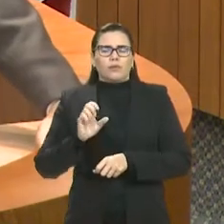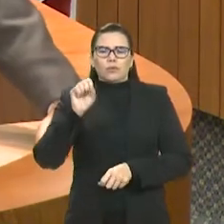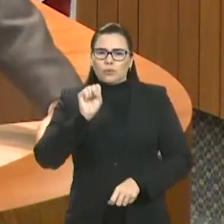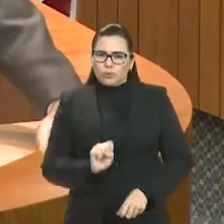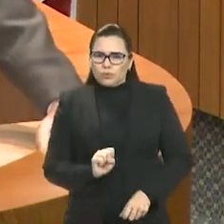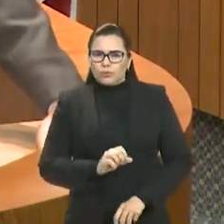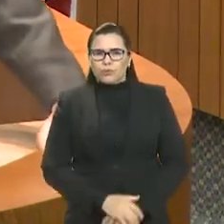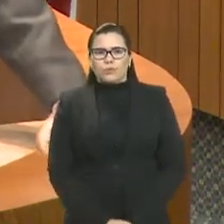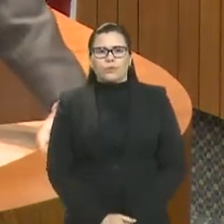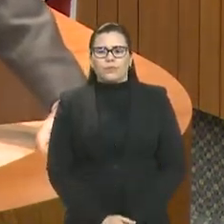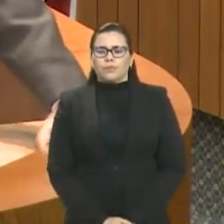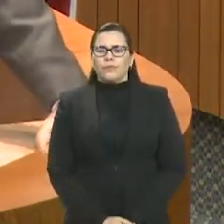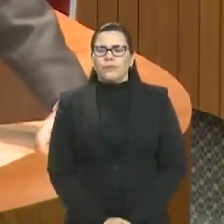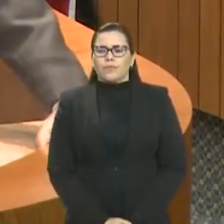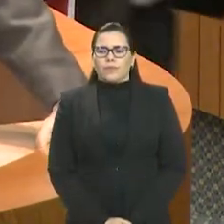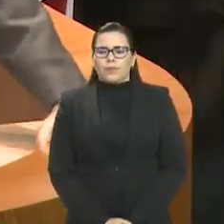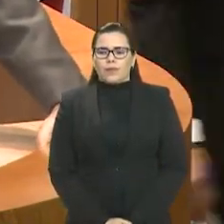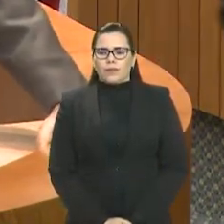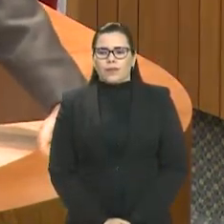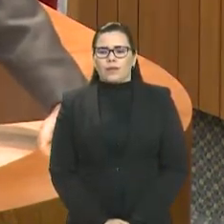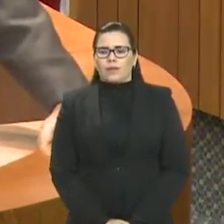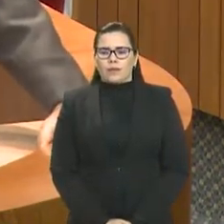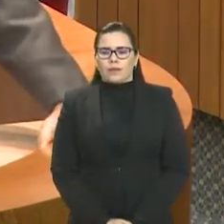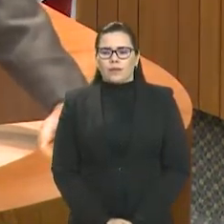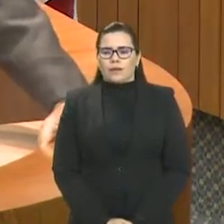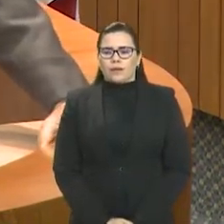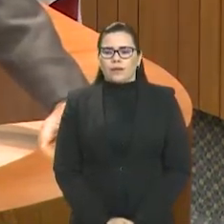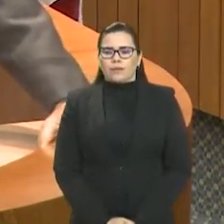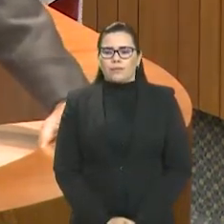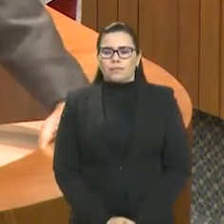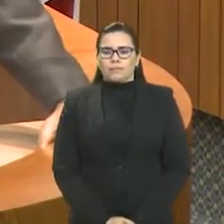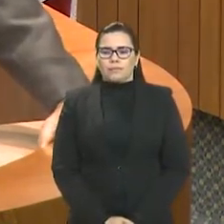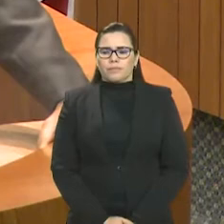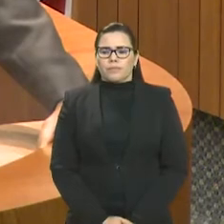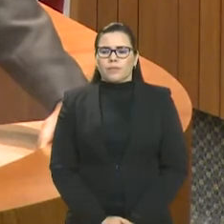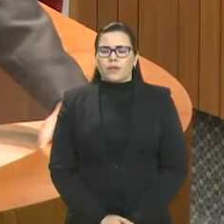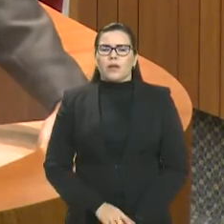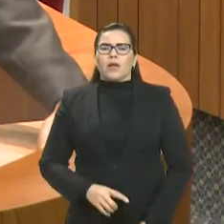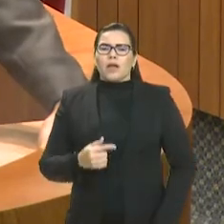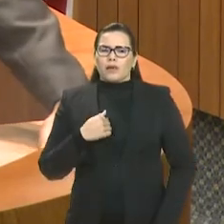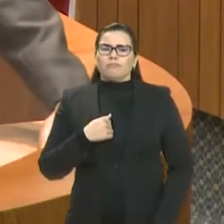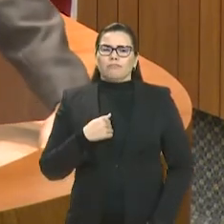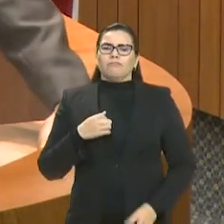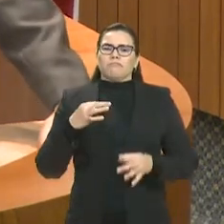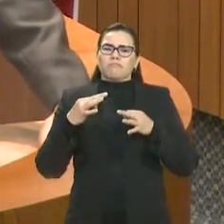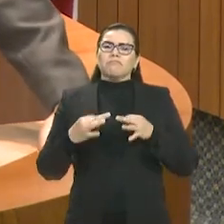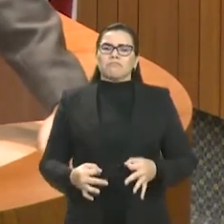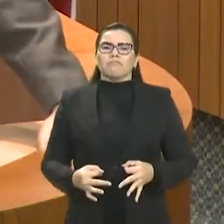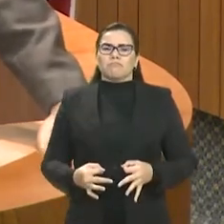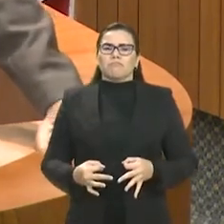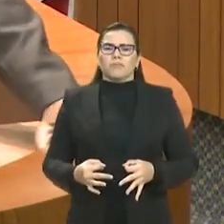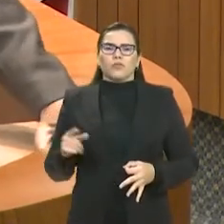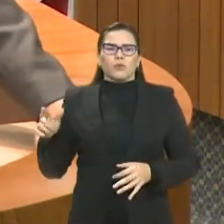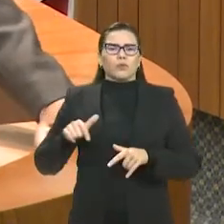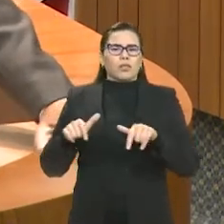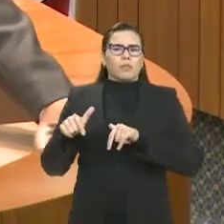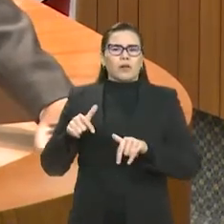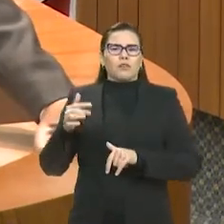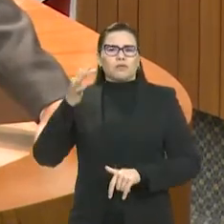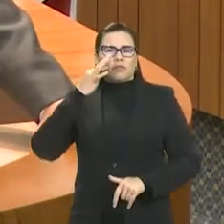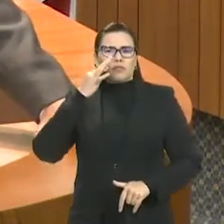do governo do Estado, na gestão do então governador Flávio Dino, nós temos a convicção que continuarão com